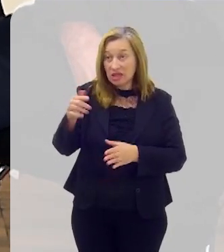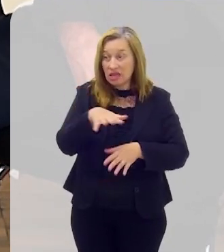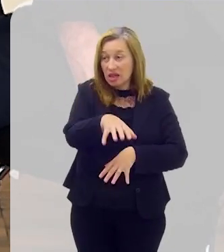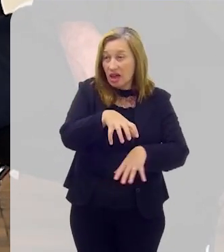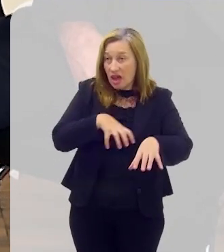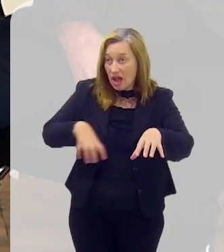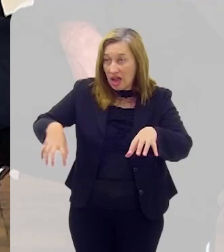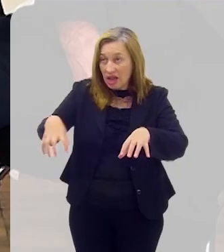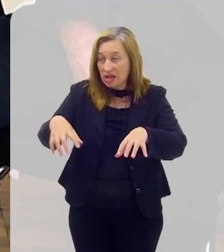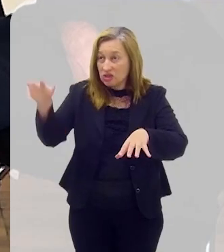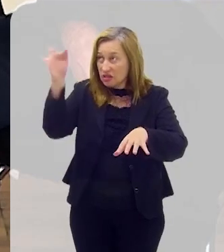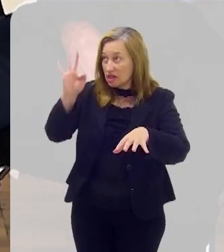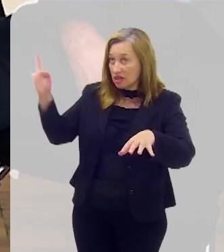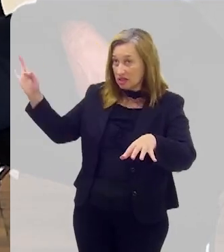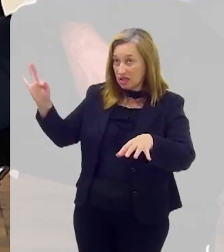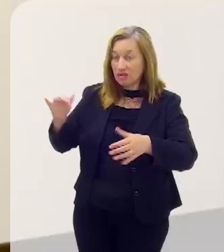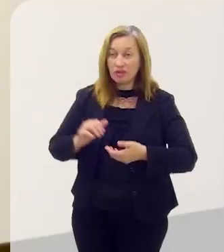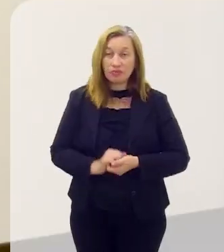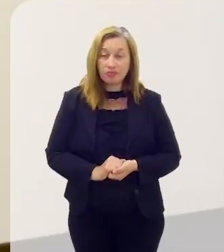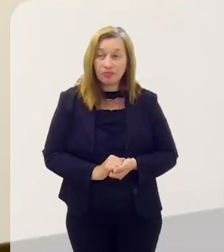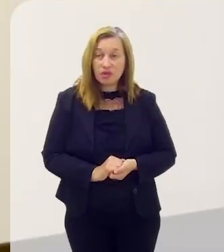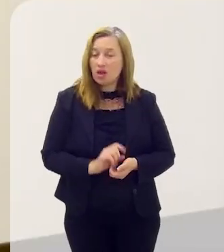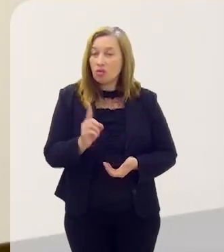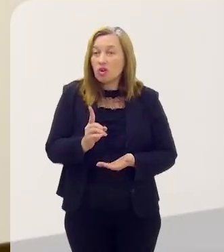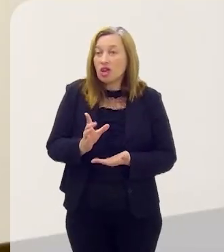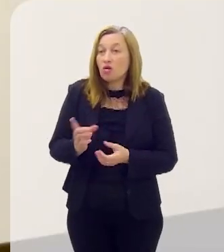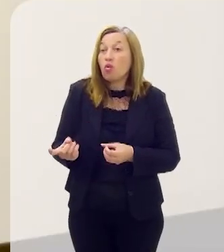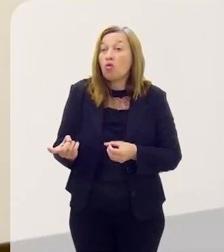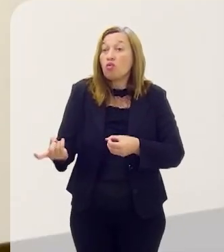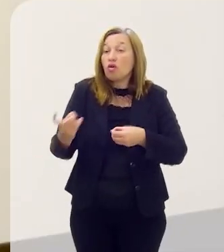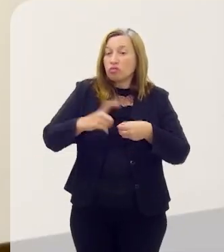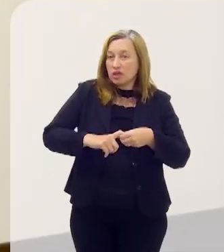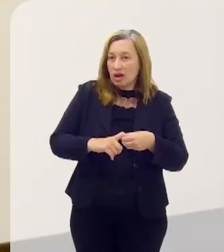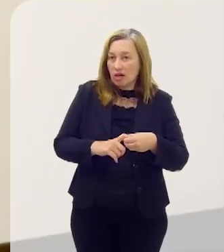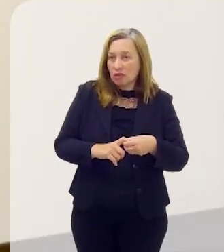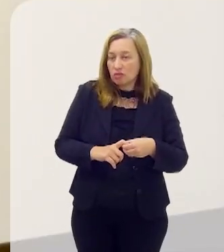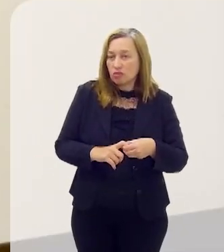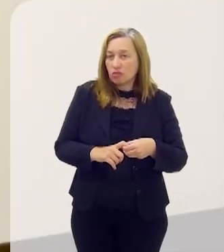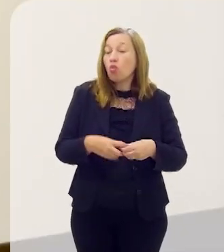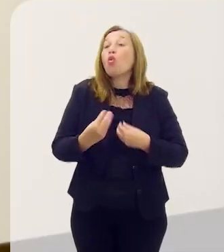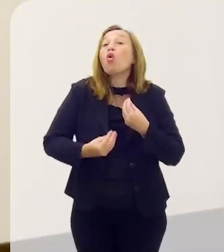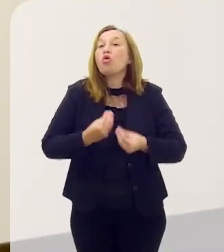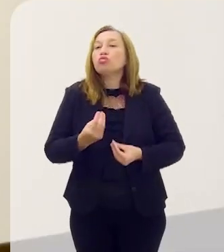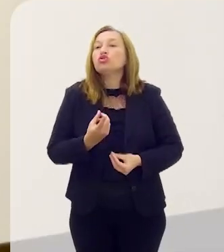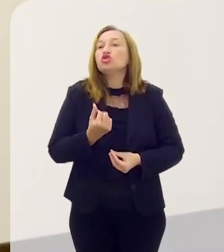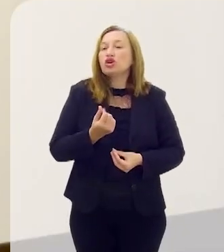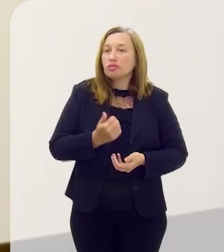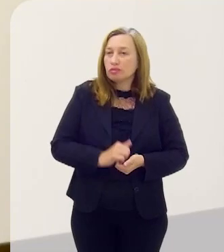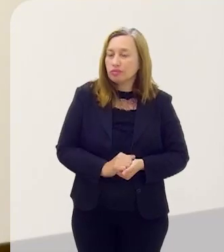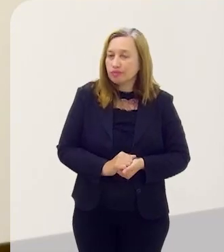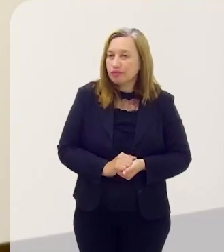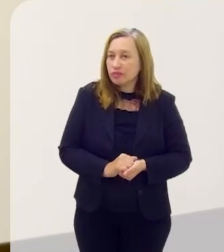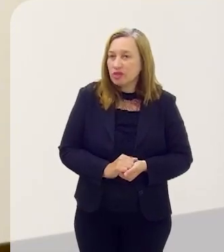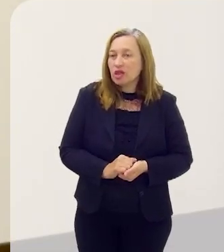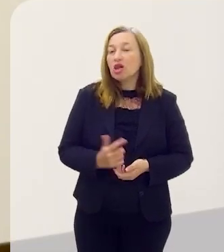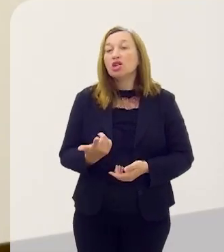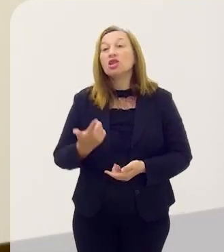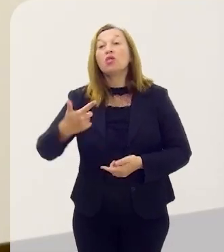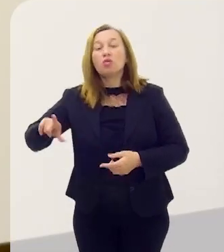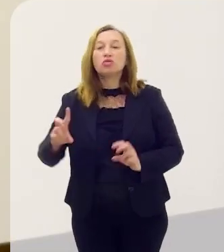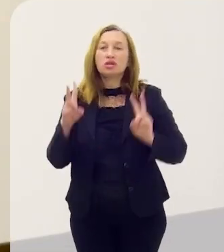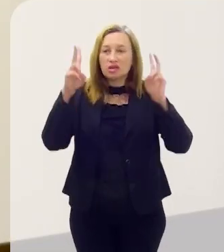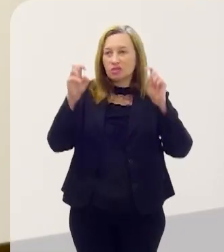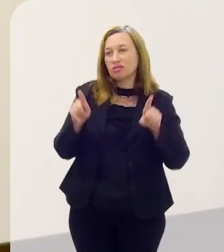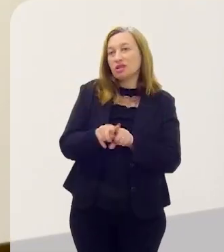unidades federativas, deveria ser 20%. Não é que a gente recupera isso, mas recupera um pedaço. E tem